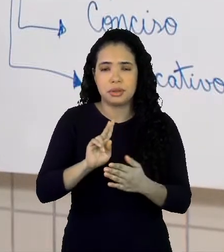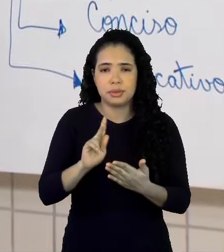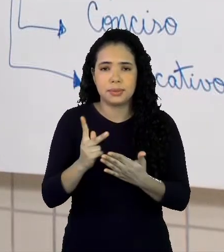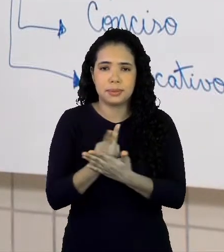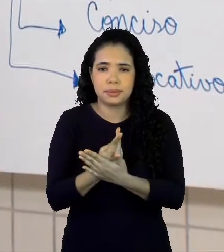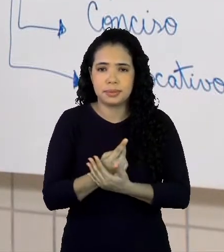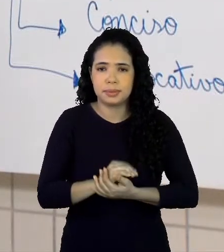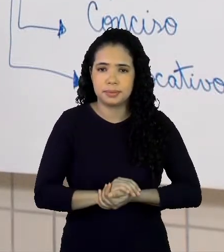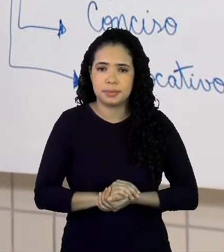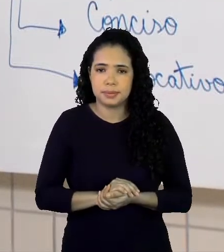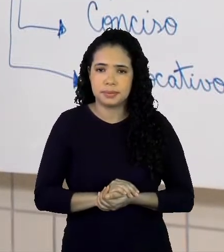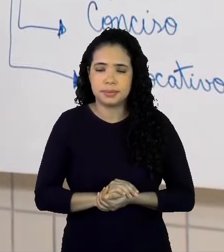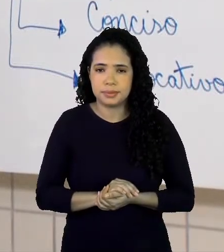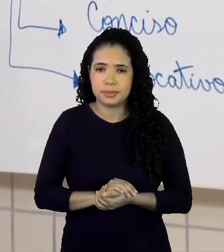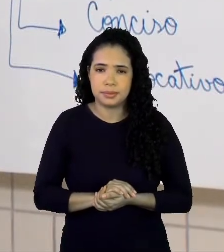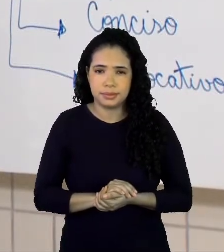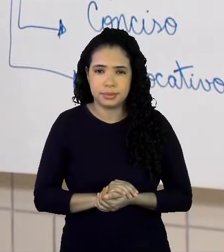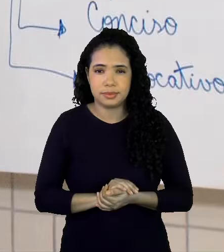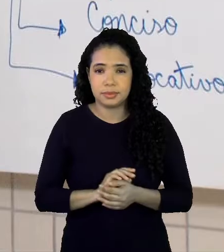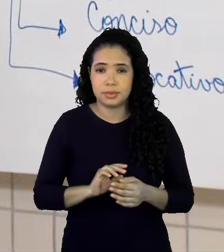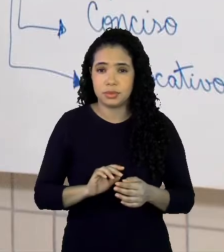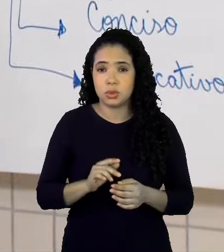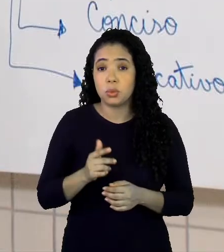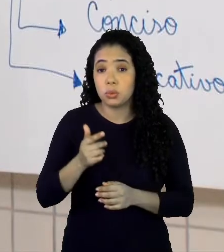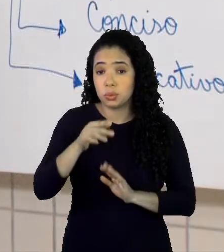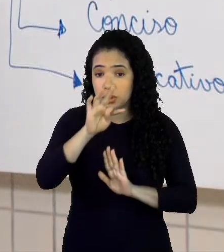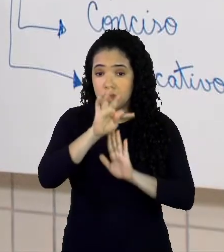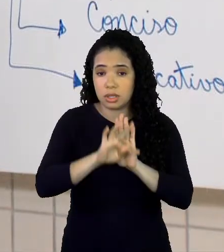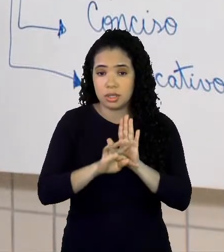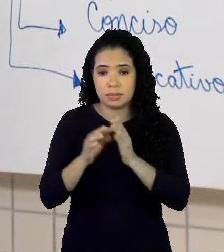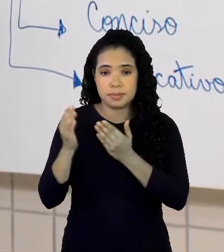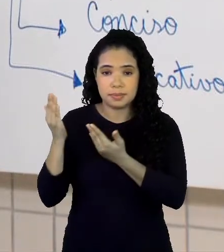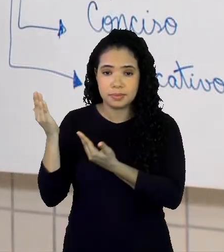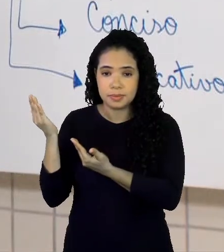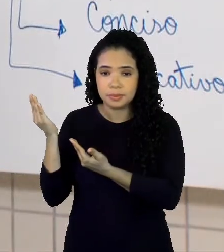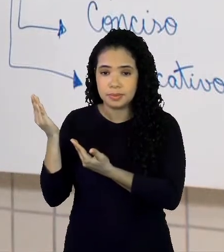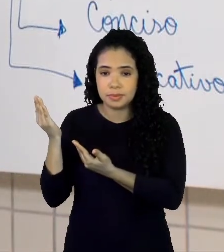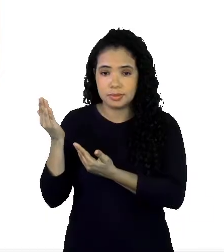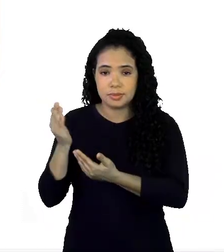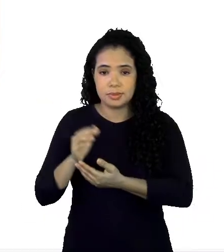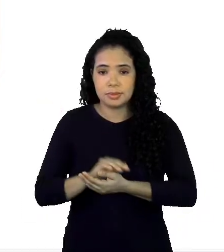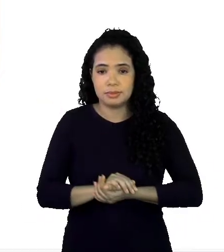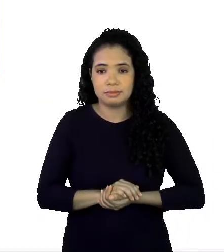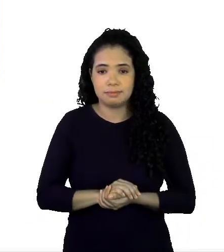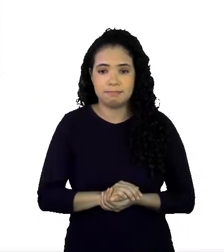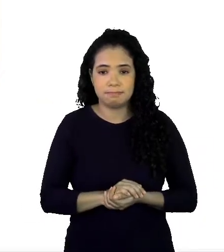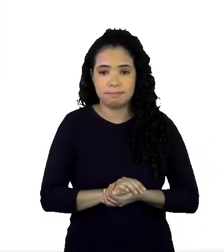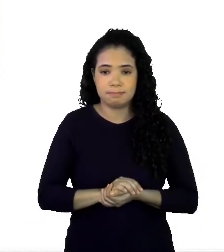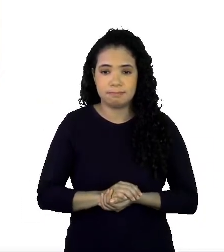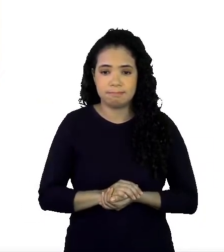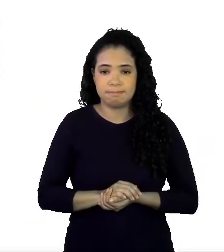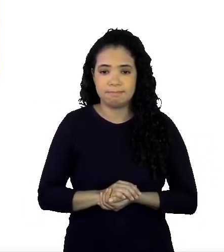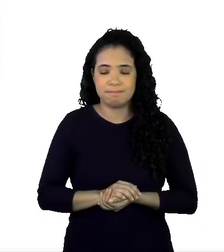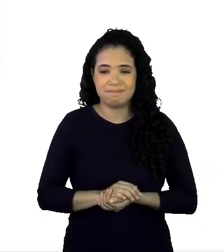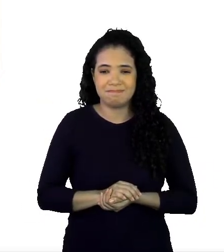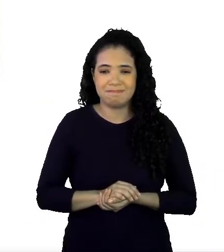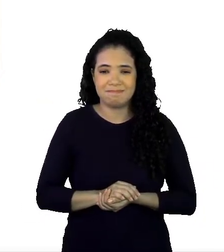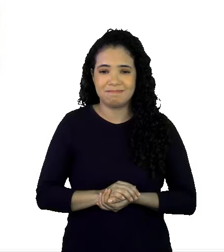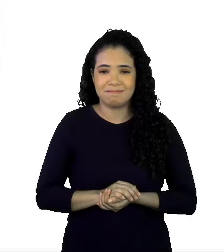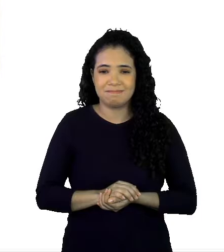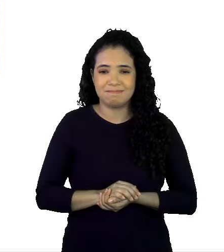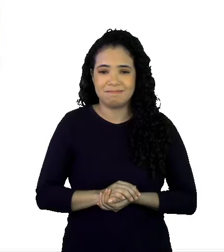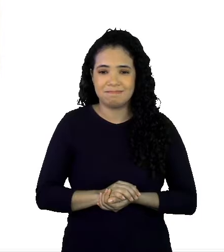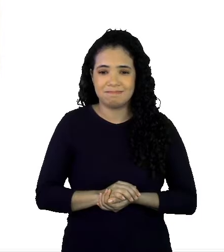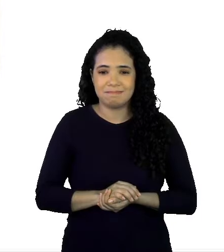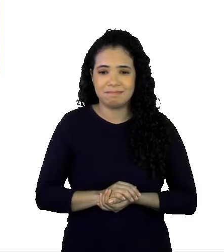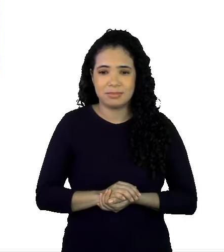né? O outro texto, vamos ver o outro mini conto, né, que ele já vem ilustrado, esse aí, né, que